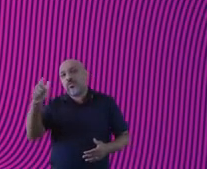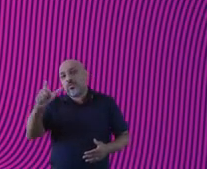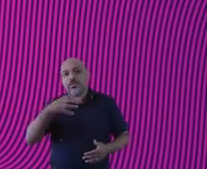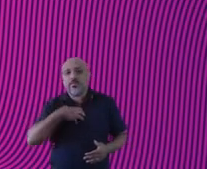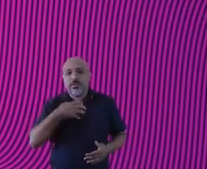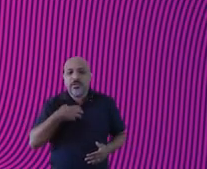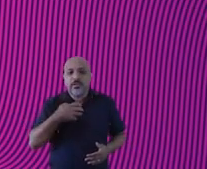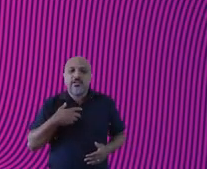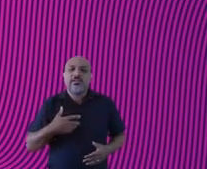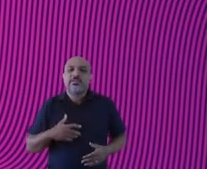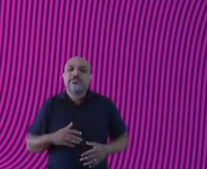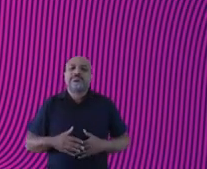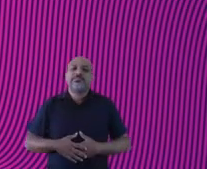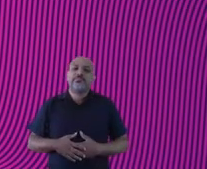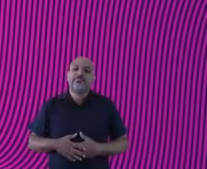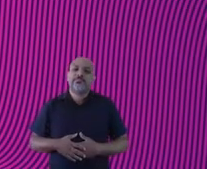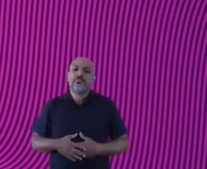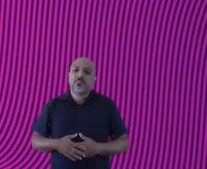que estão